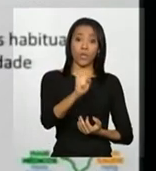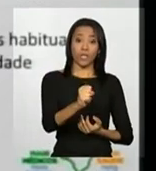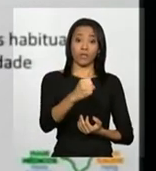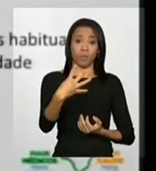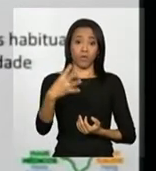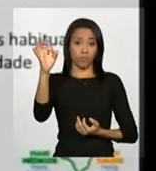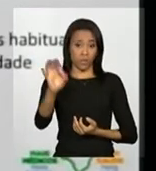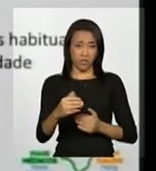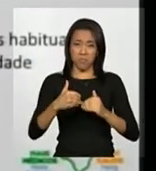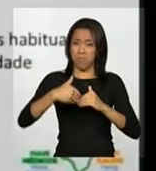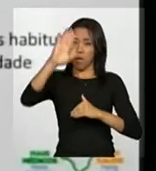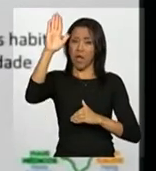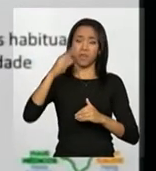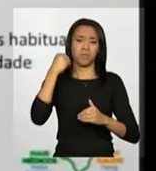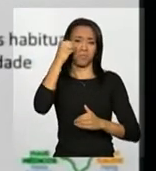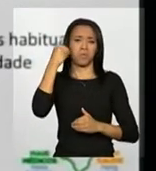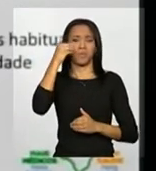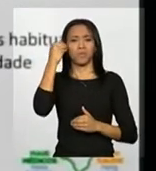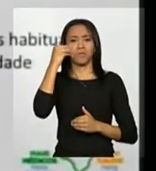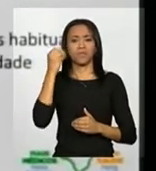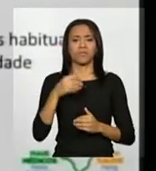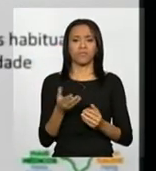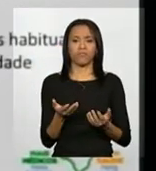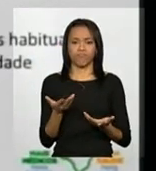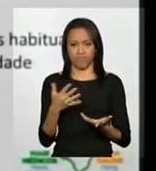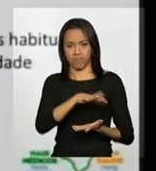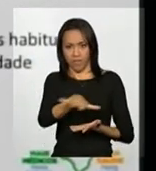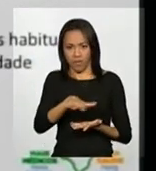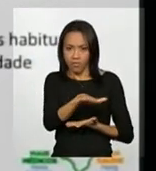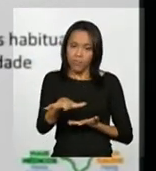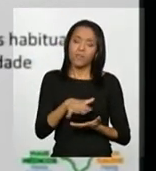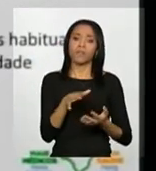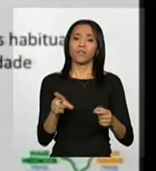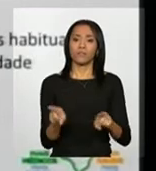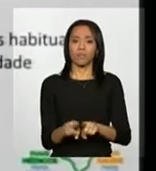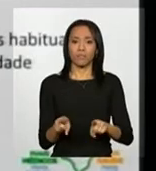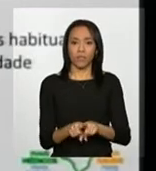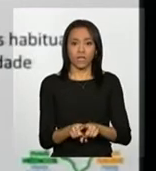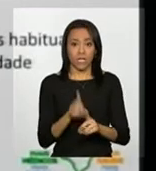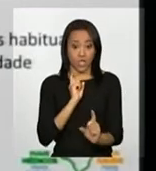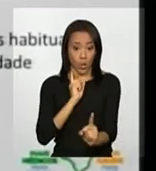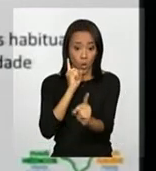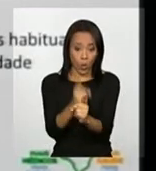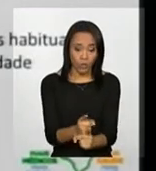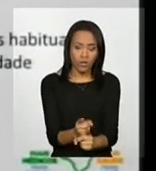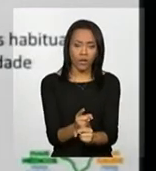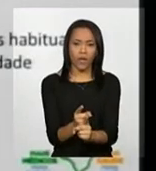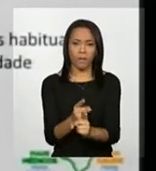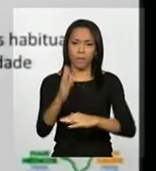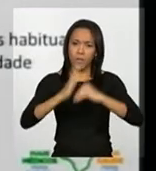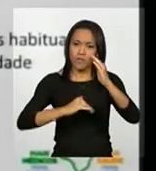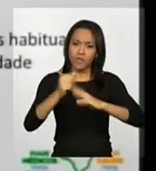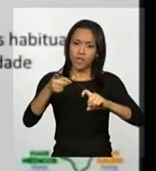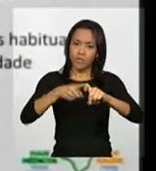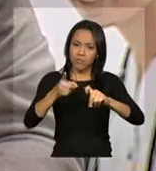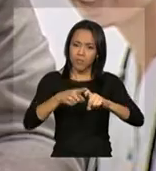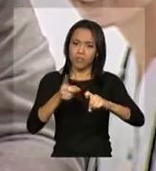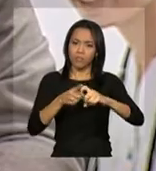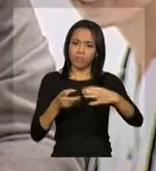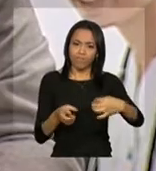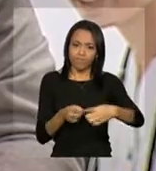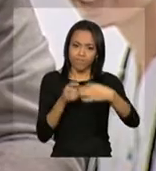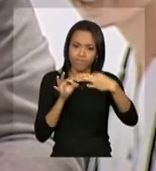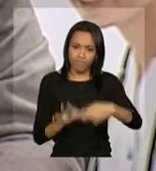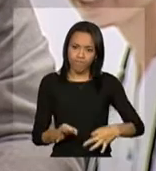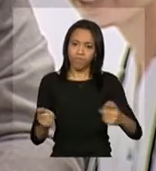experiência em medicina a busca por esse perfil visou encontrar profissionais habilitados à cidades com habitantes em